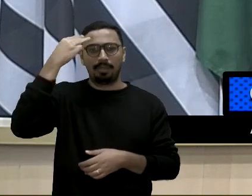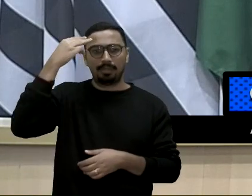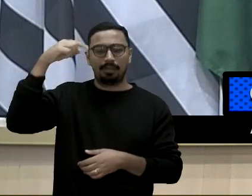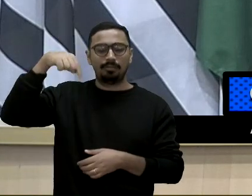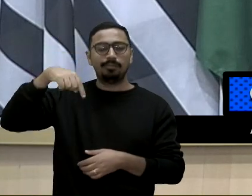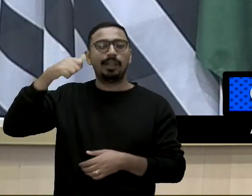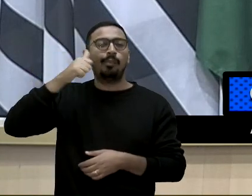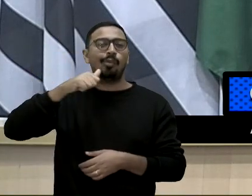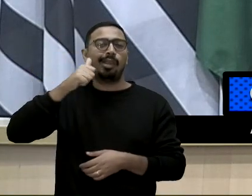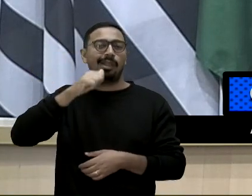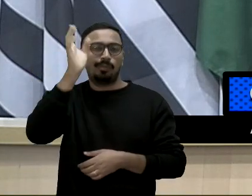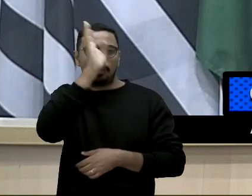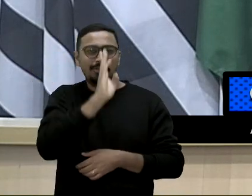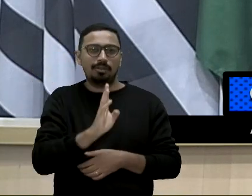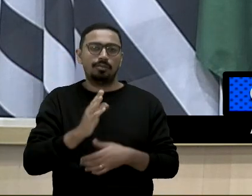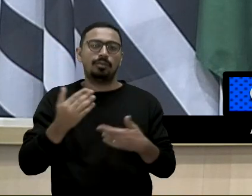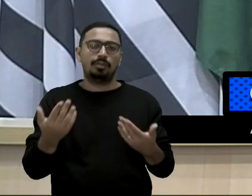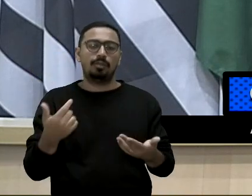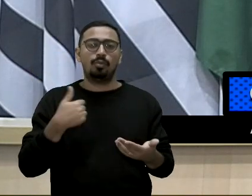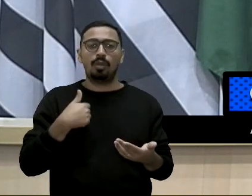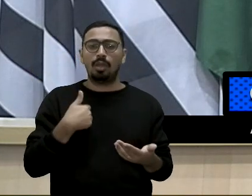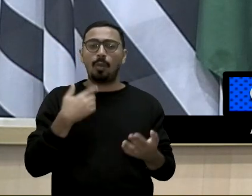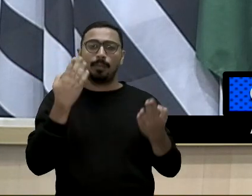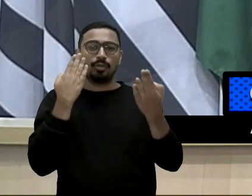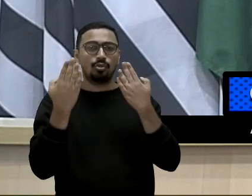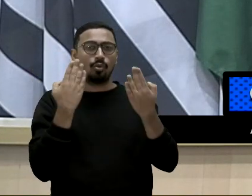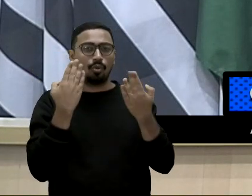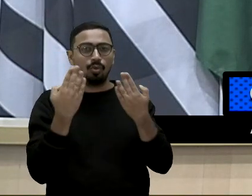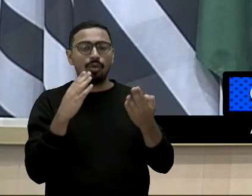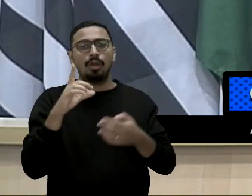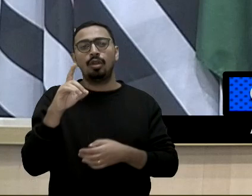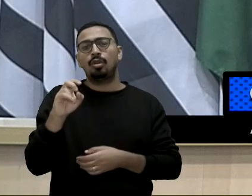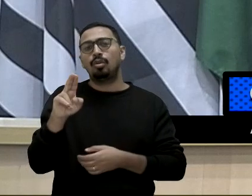país. Eu, como psicóloga, como doula,